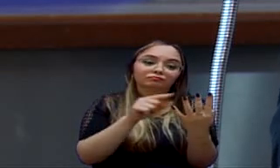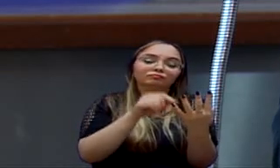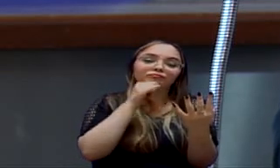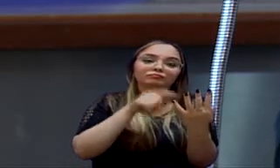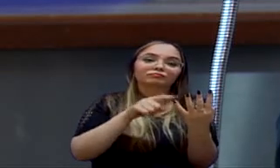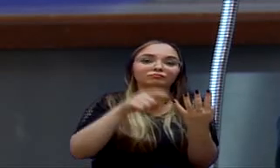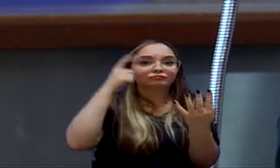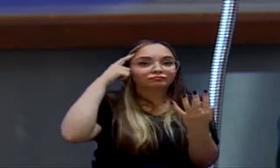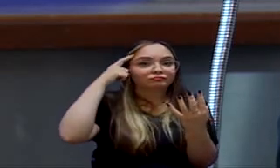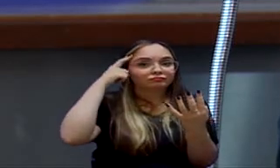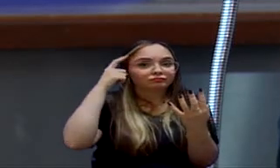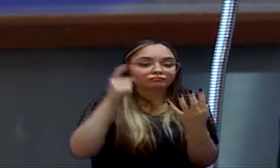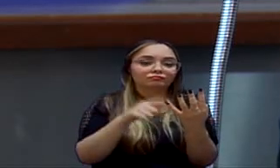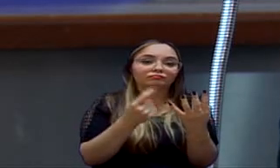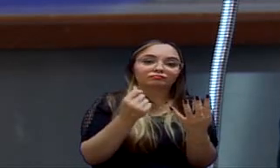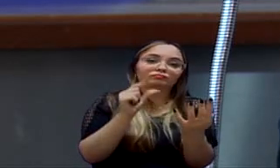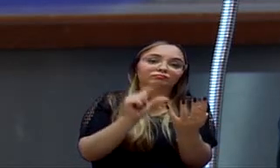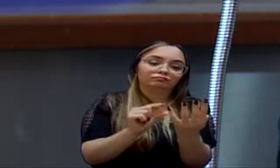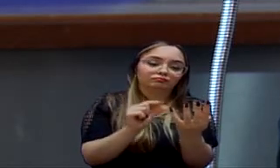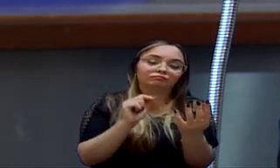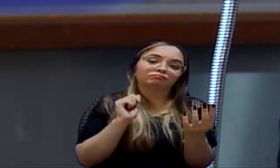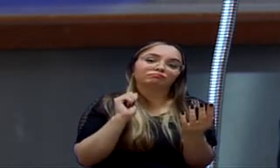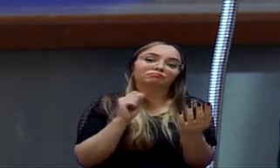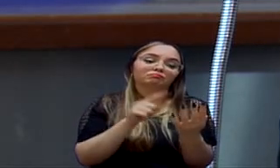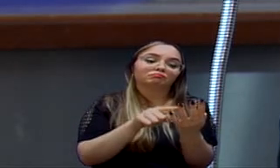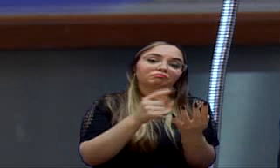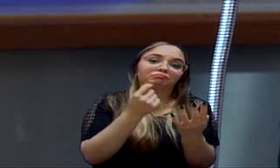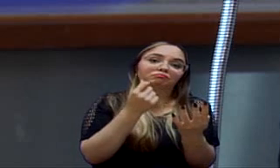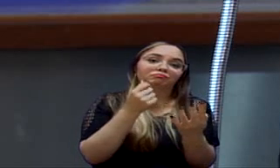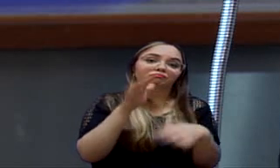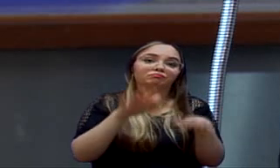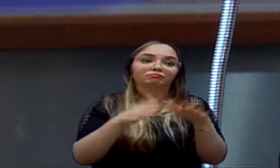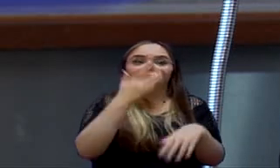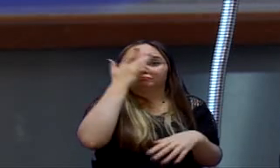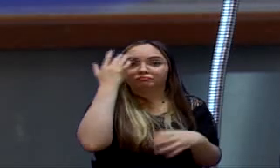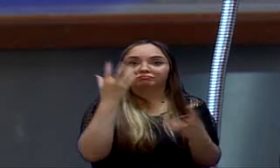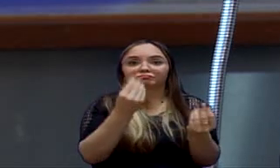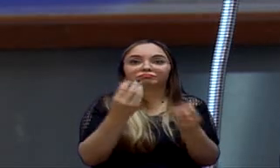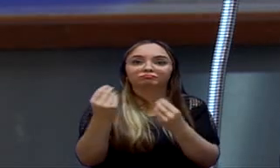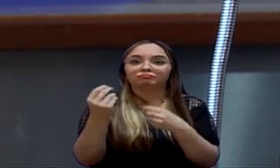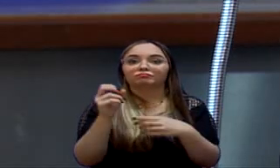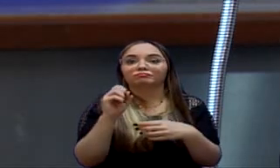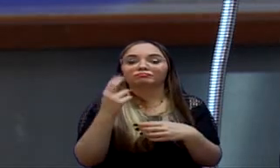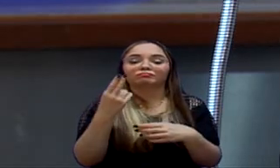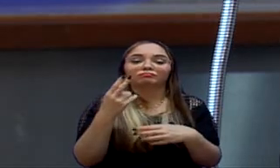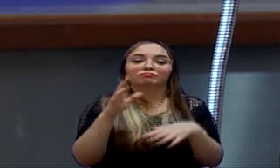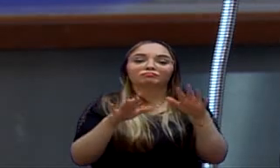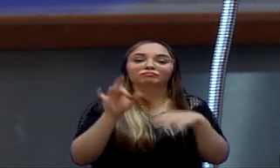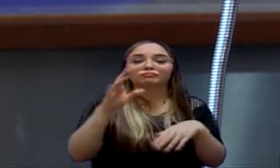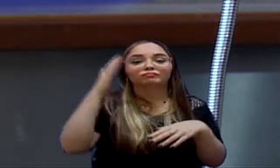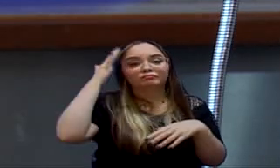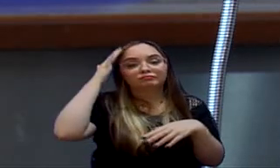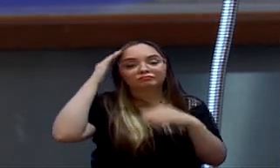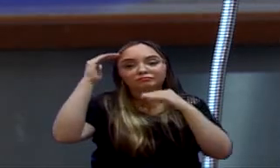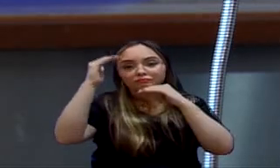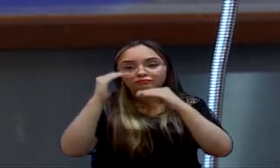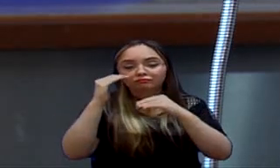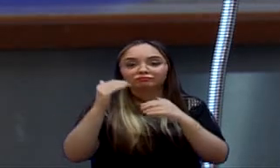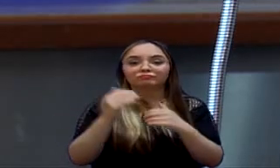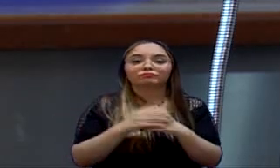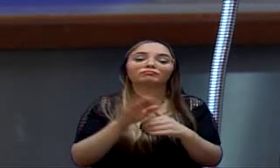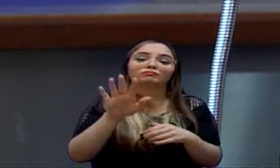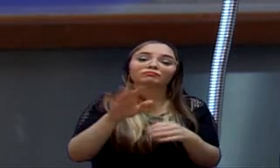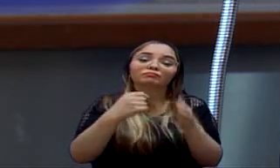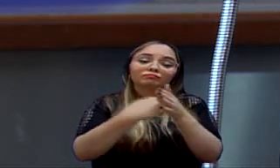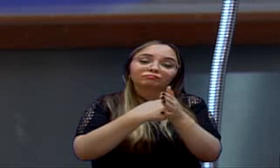crânio por aquele valor eu entendo que é exequível porque não é um volume gigantesco como uma hemograma ou não é um volume bem menor só que são